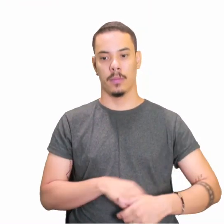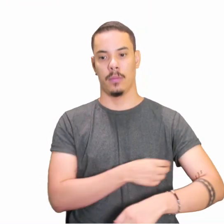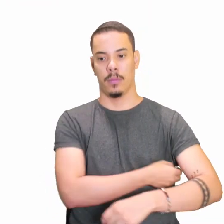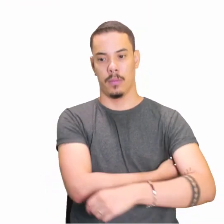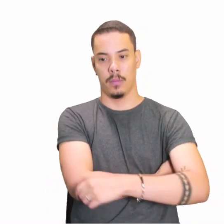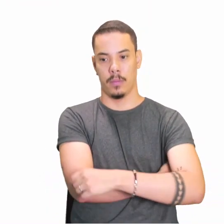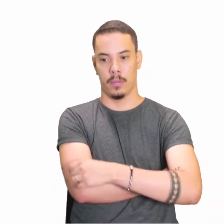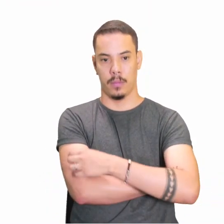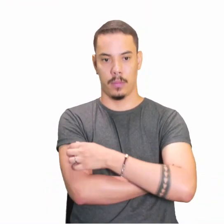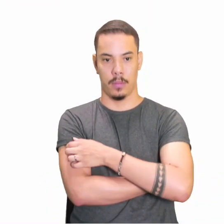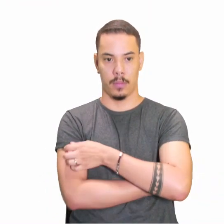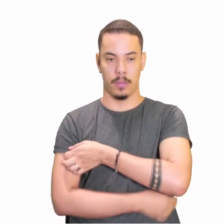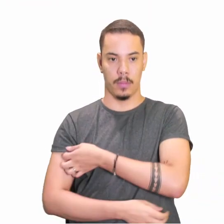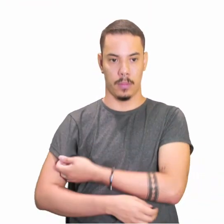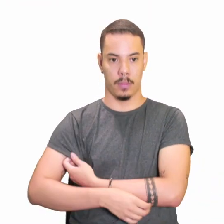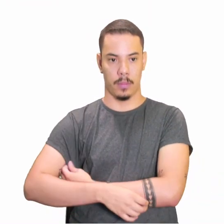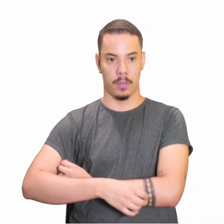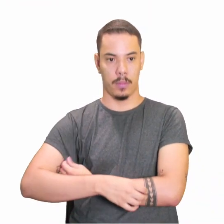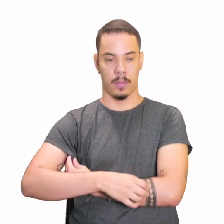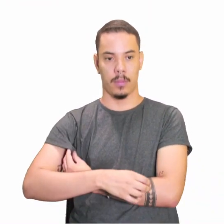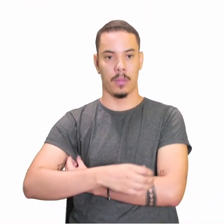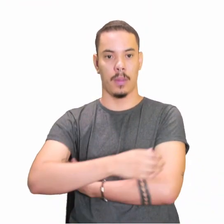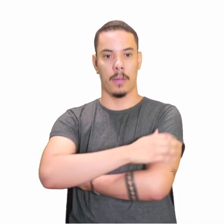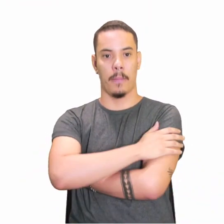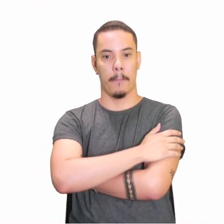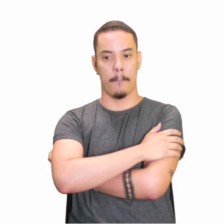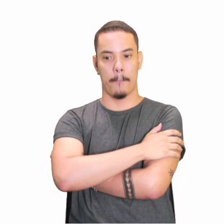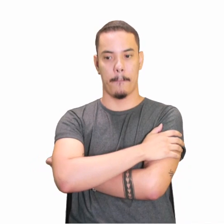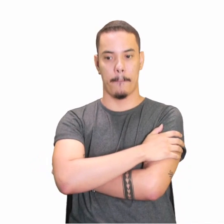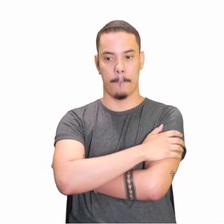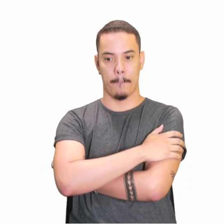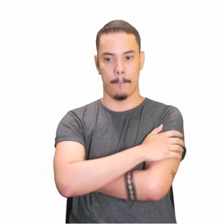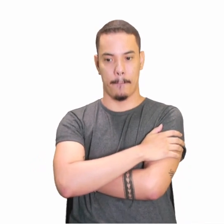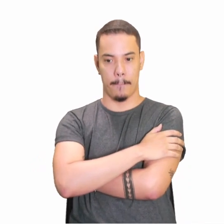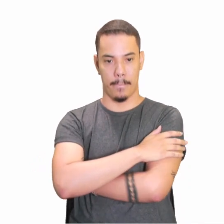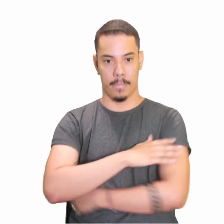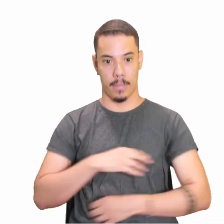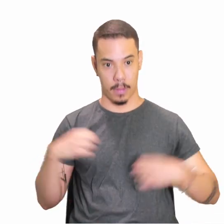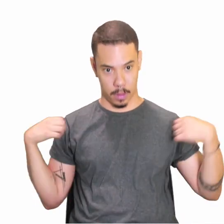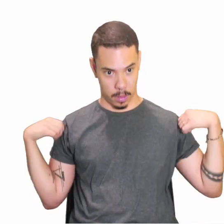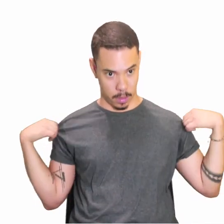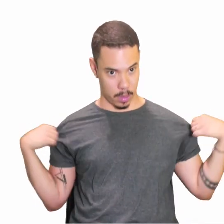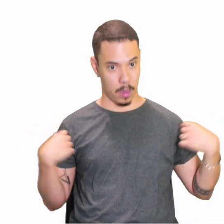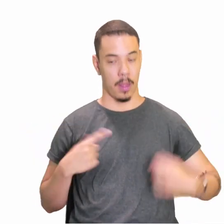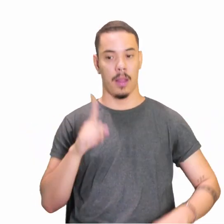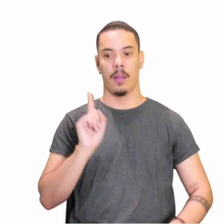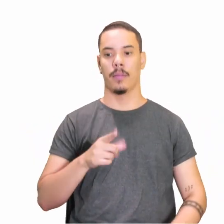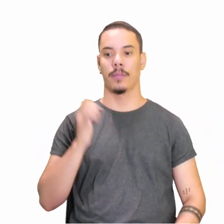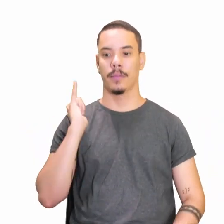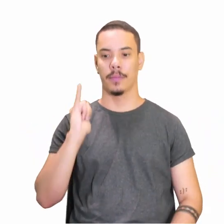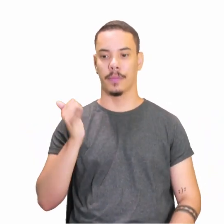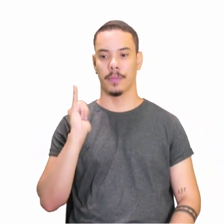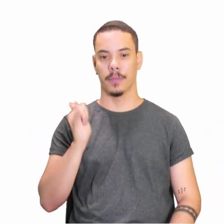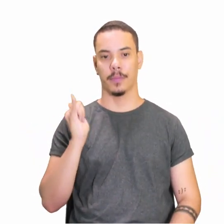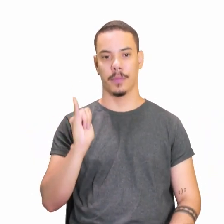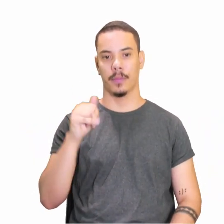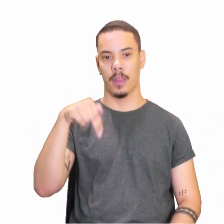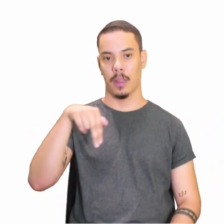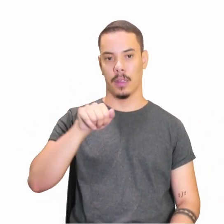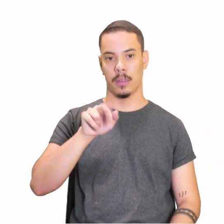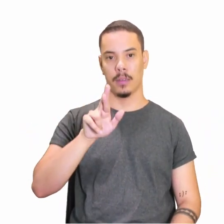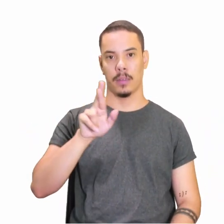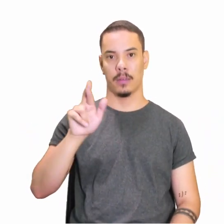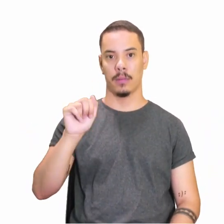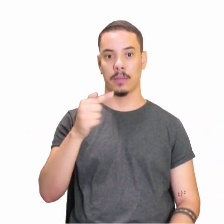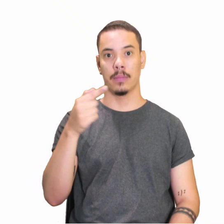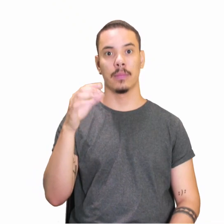aqui começando com o tipo de texto narrativo, a tipologia, narração, certo? O que você